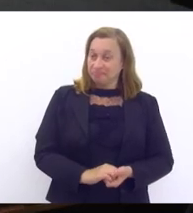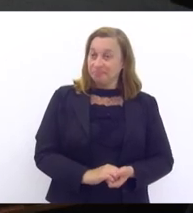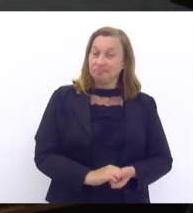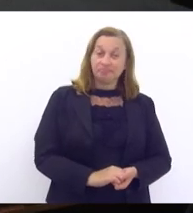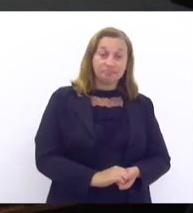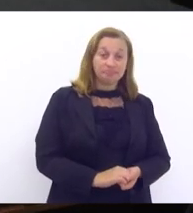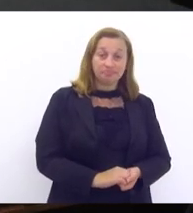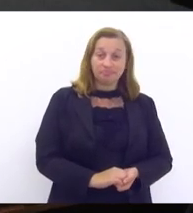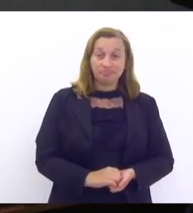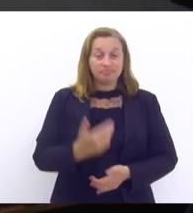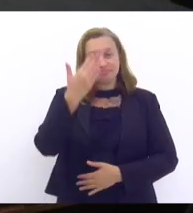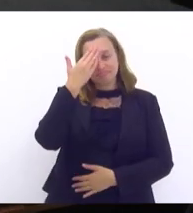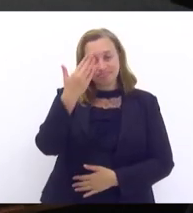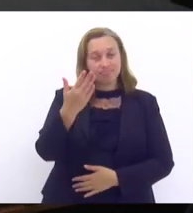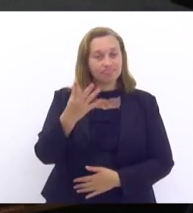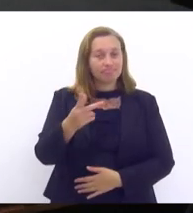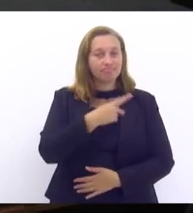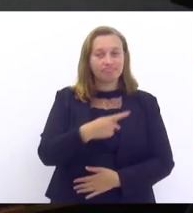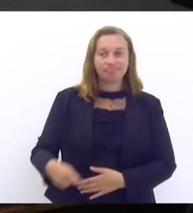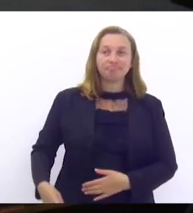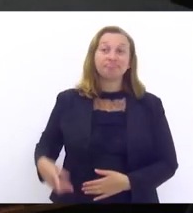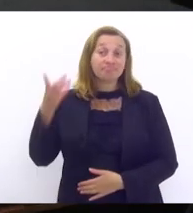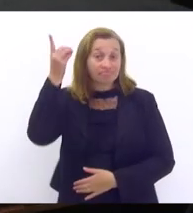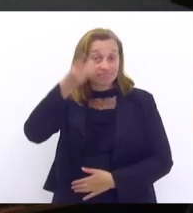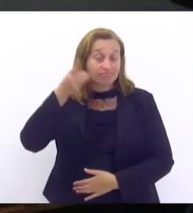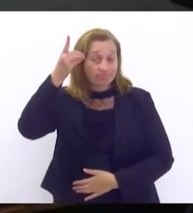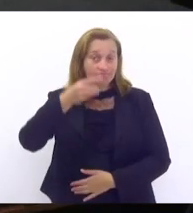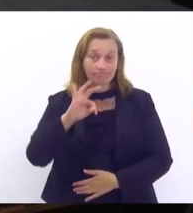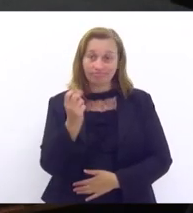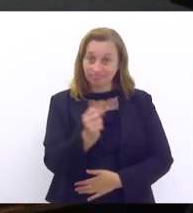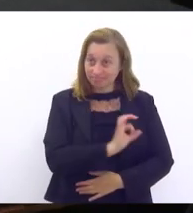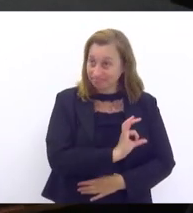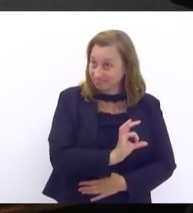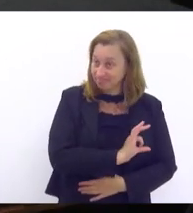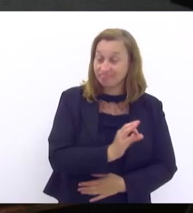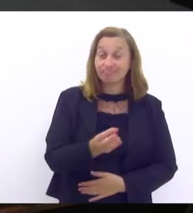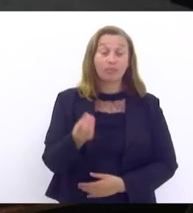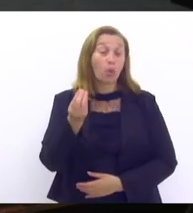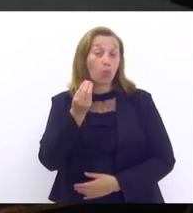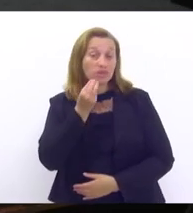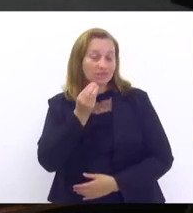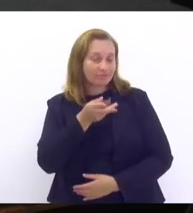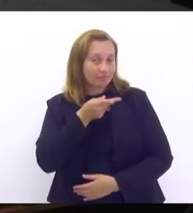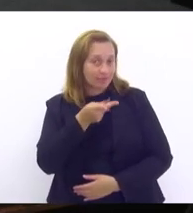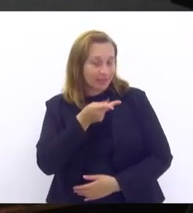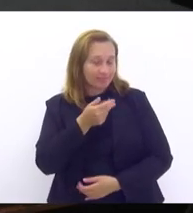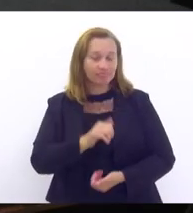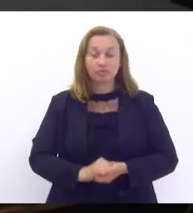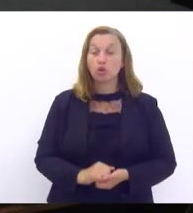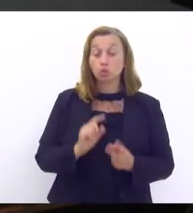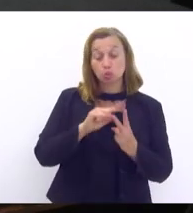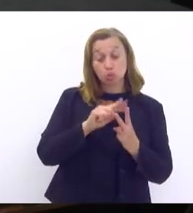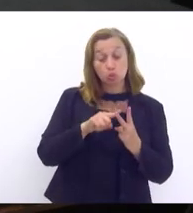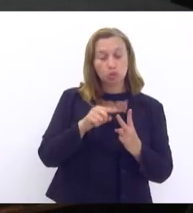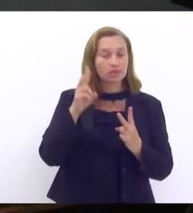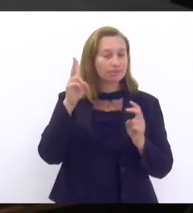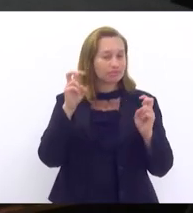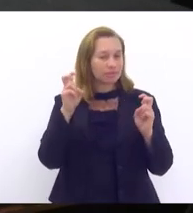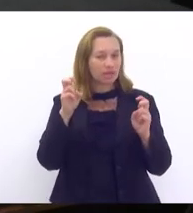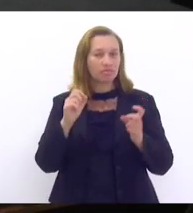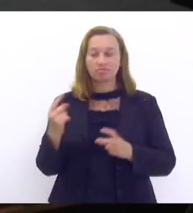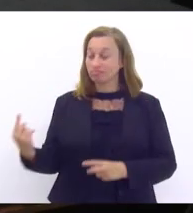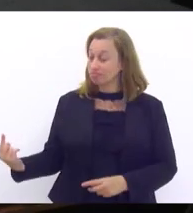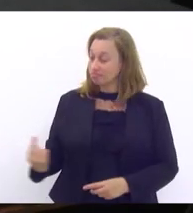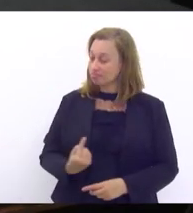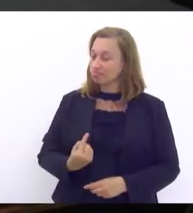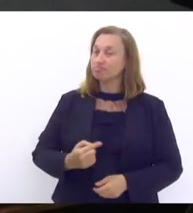Obrigado, presidenta, deputada Marta Rocha, pela oportunidade. São dois temas que me trazem a essa